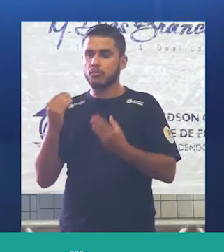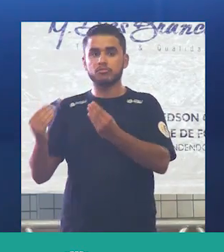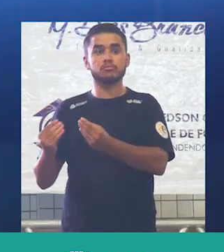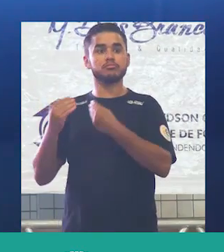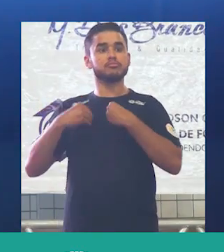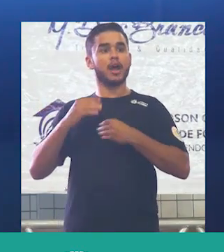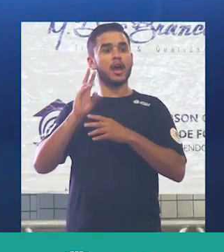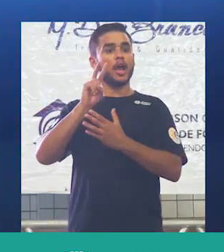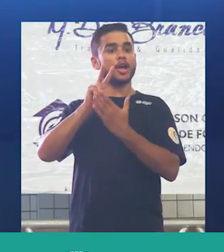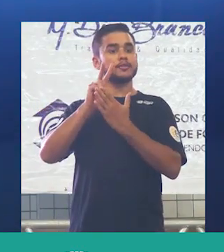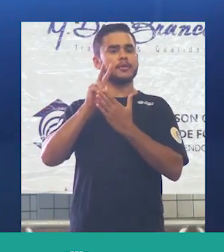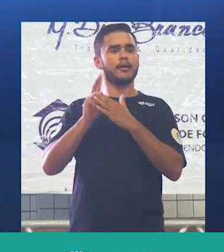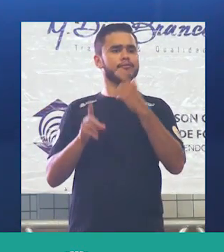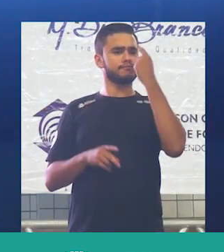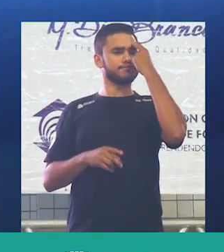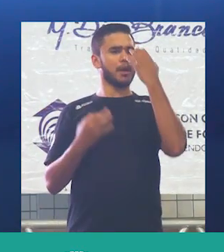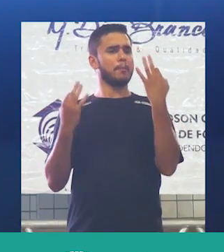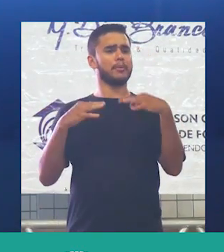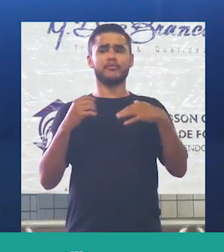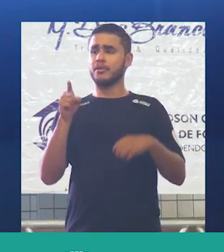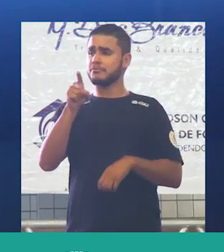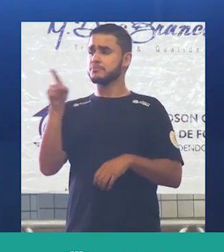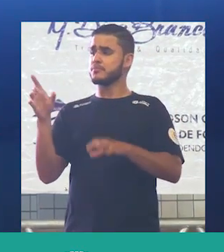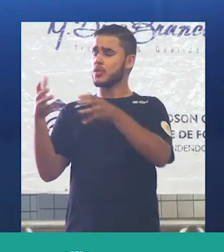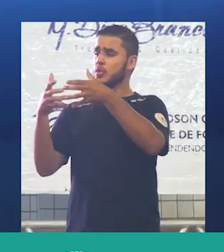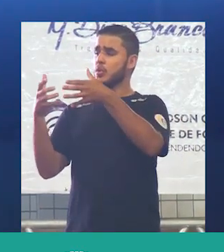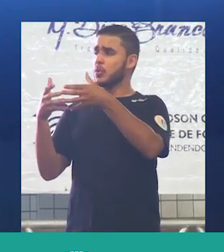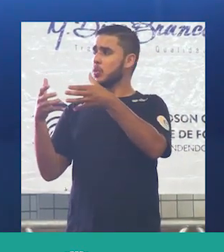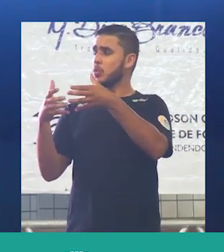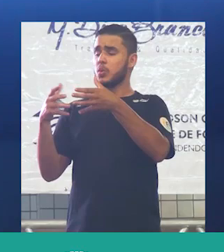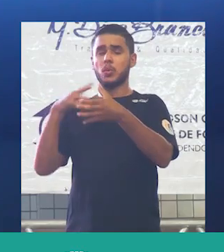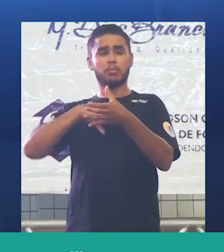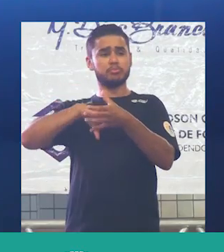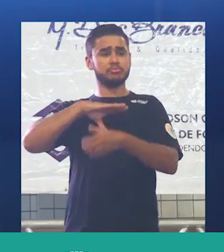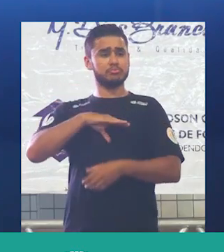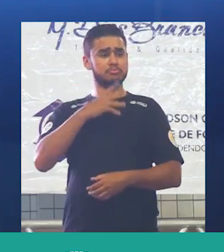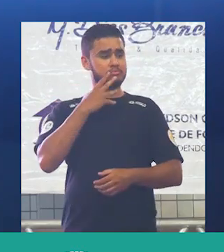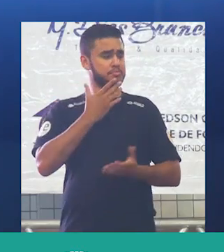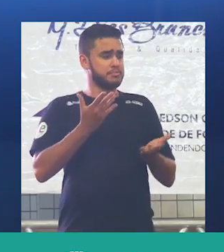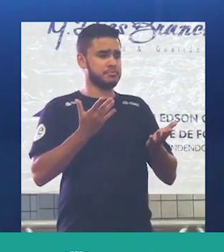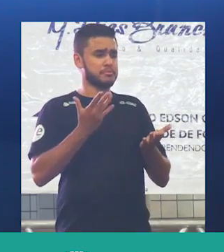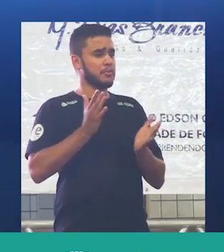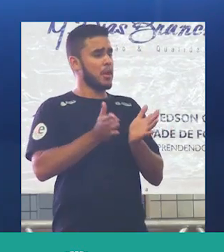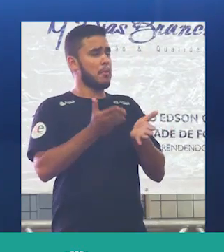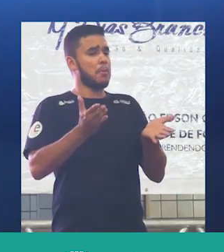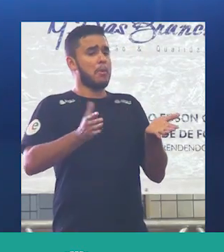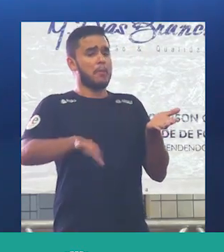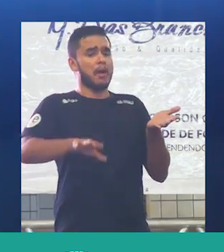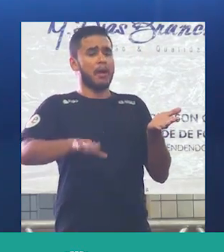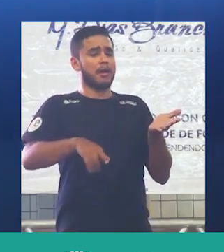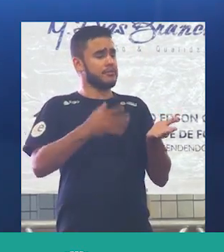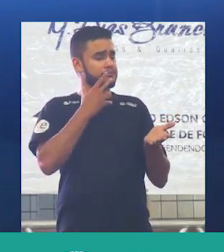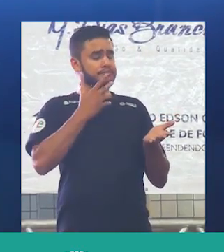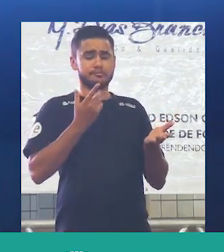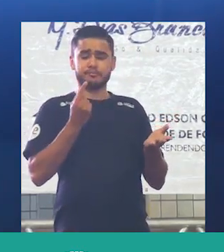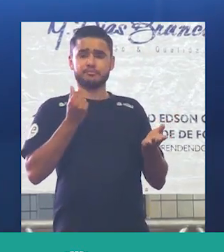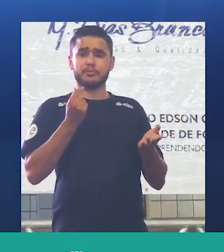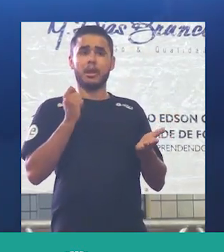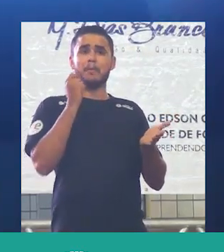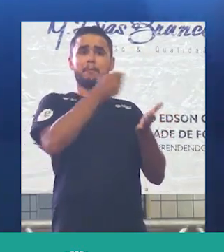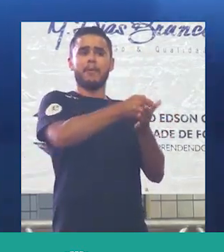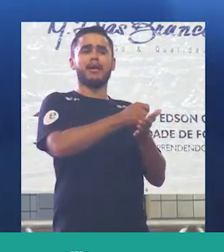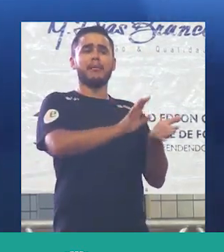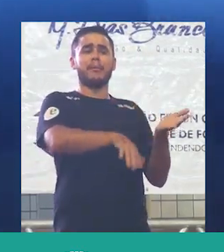os portugueses não valia nada. Faca, anzol, espelho, é baratinho. Então dessa